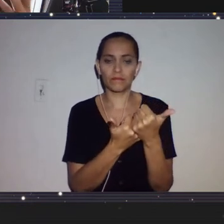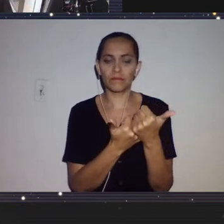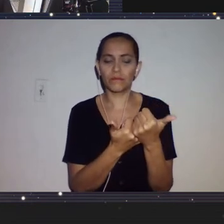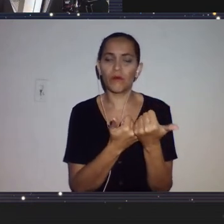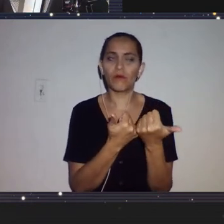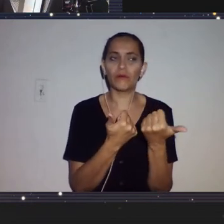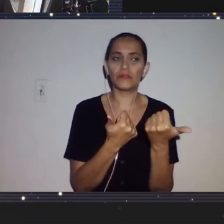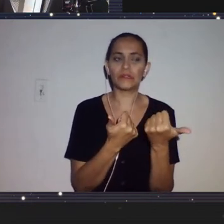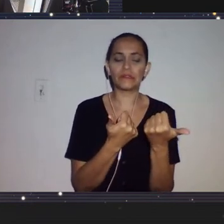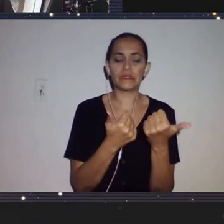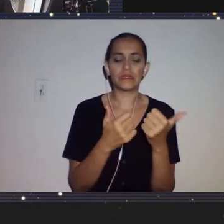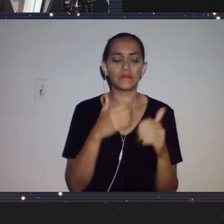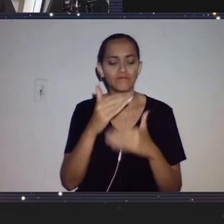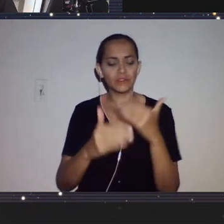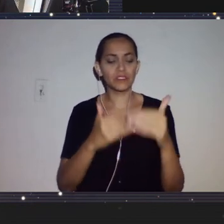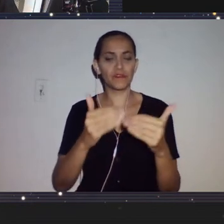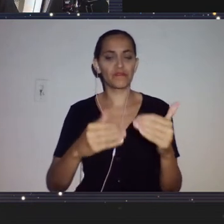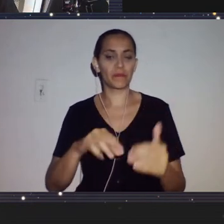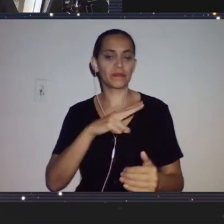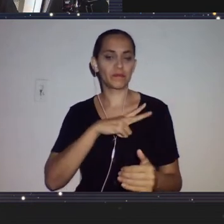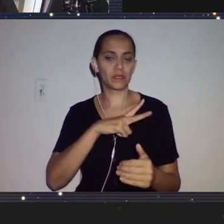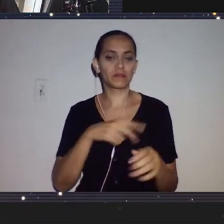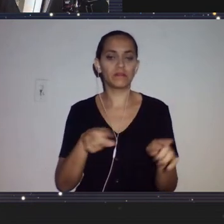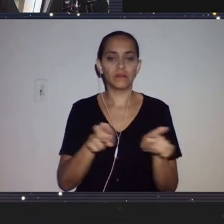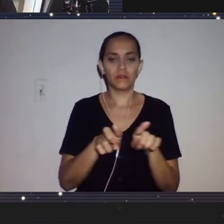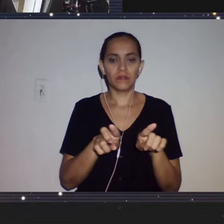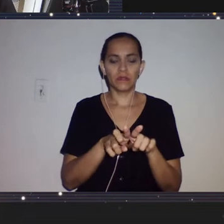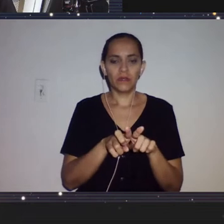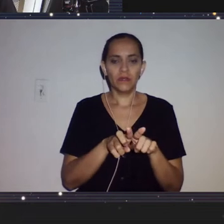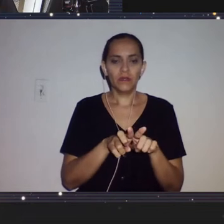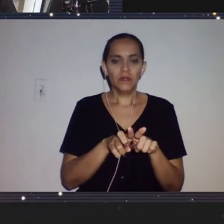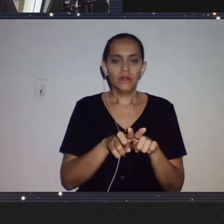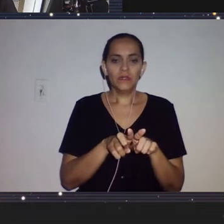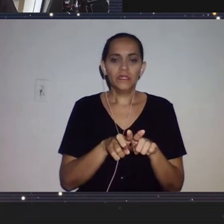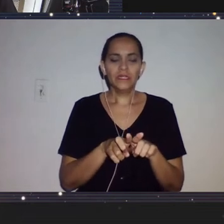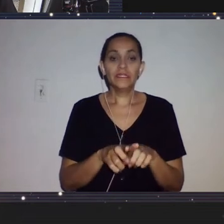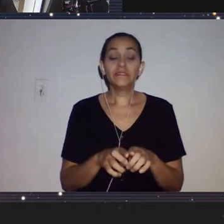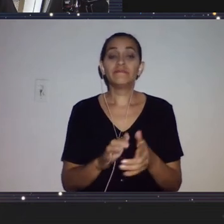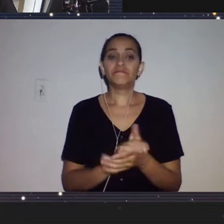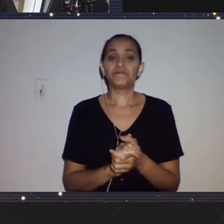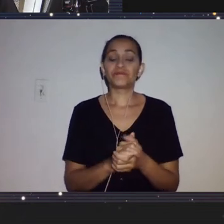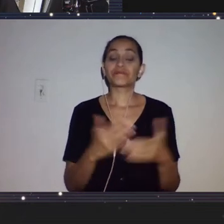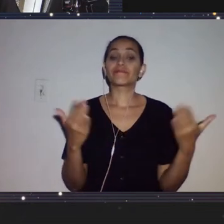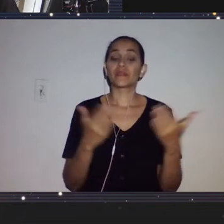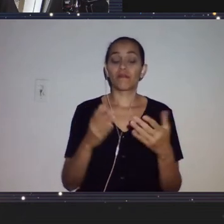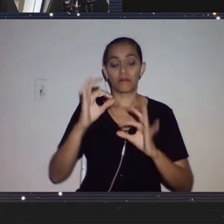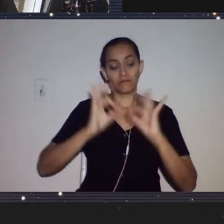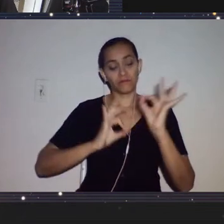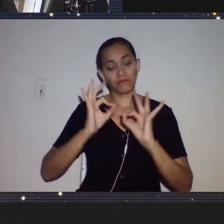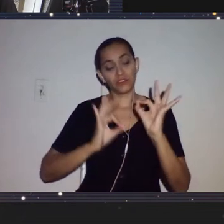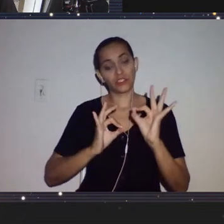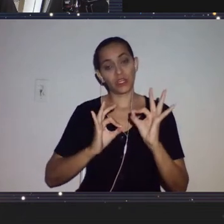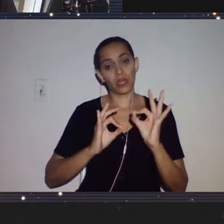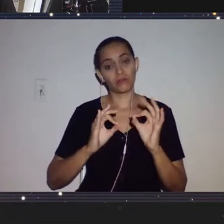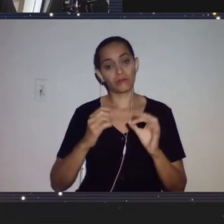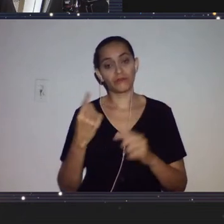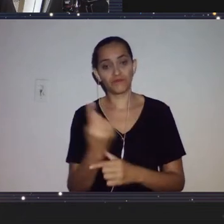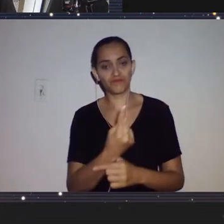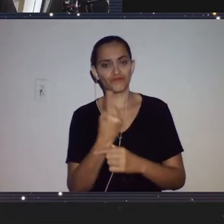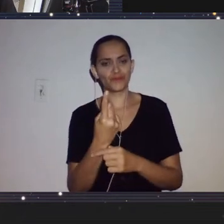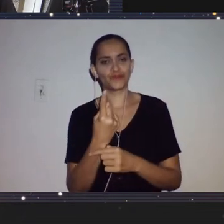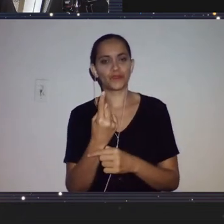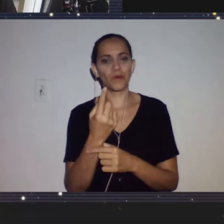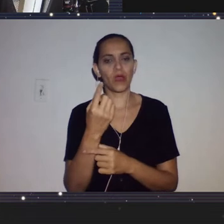eu acho que desenvolvimento pessoal também. A questão dos projetos individuais, por outro lado, eu acho que é